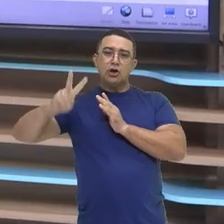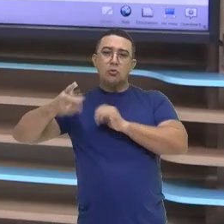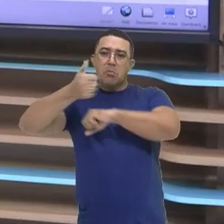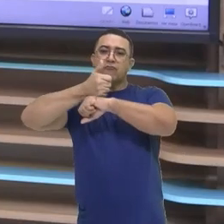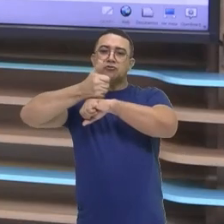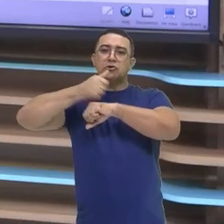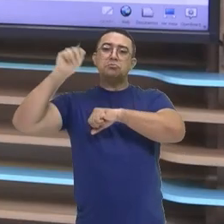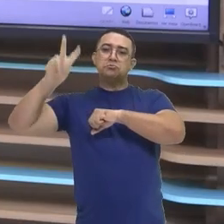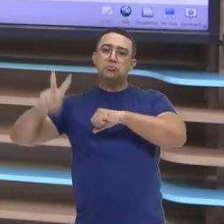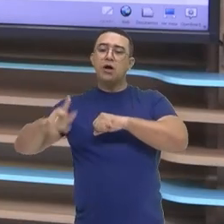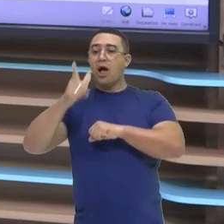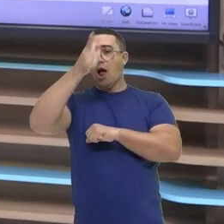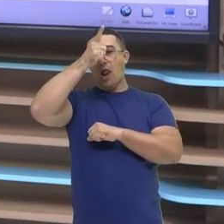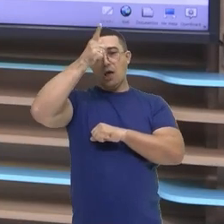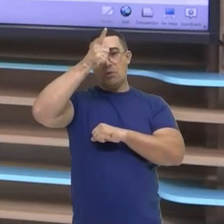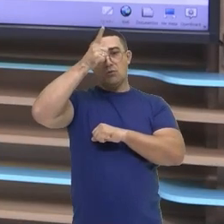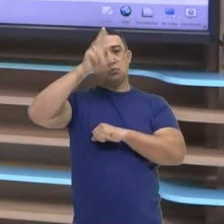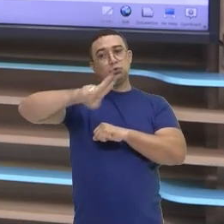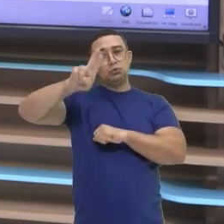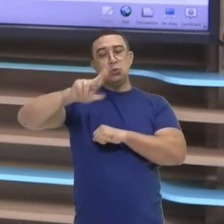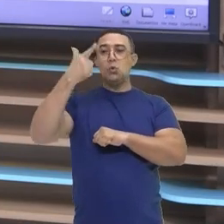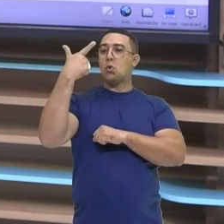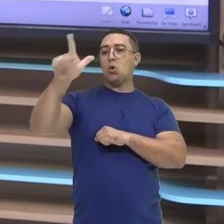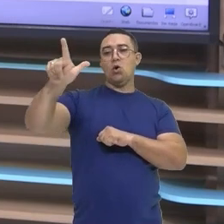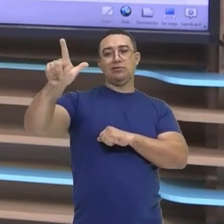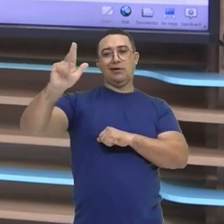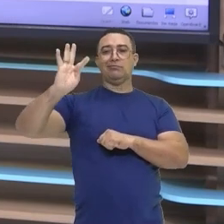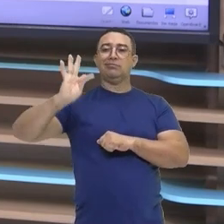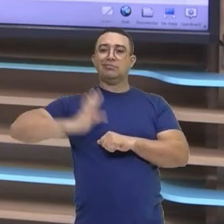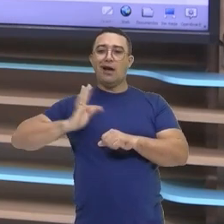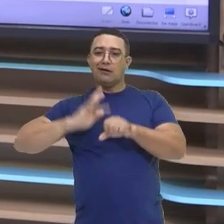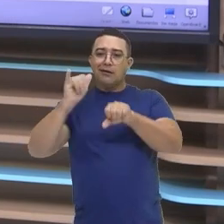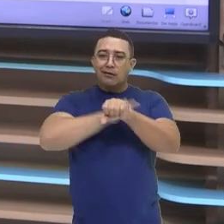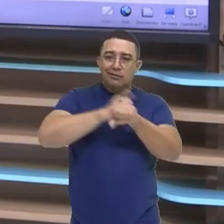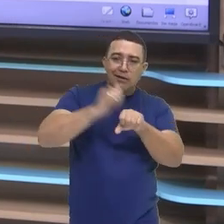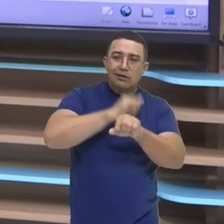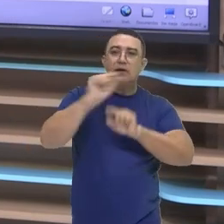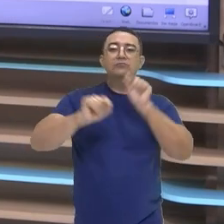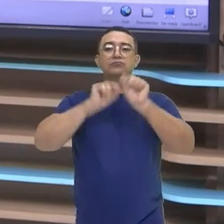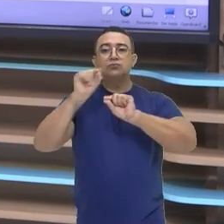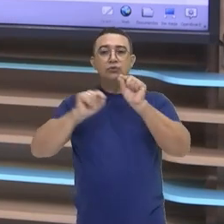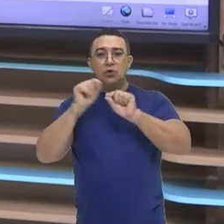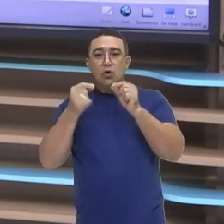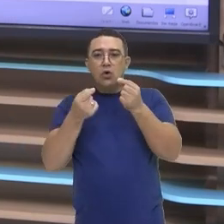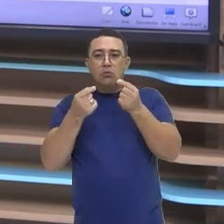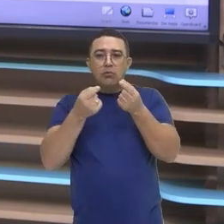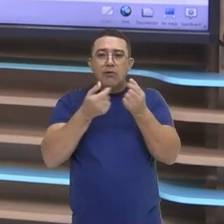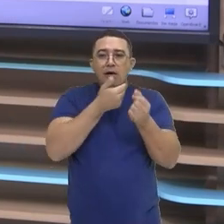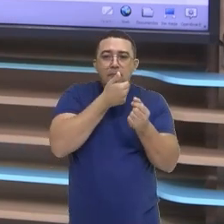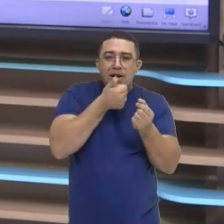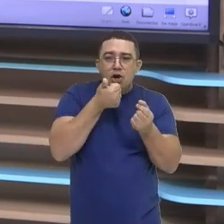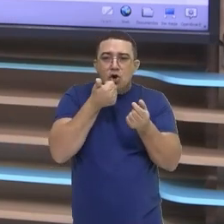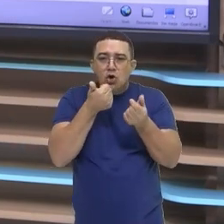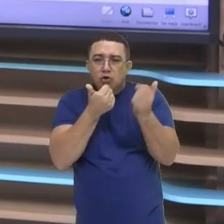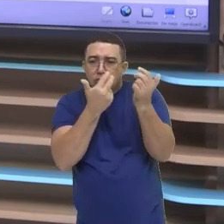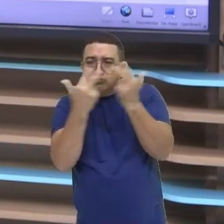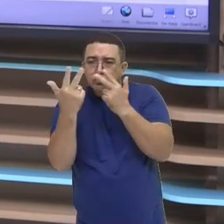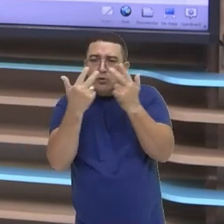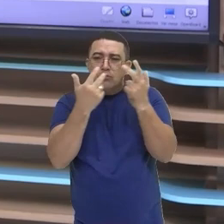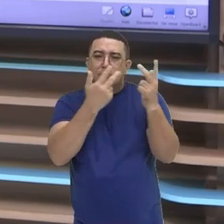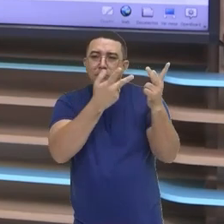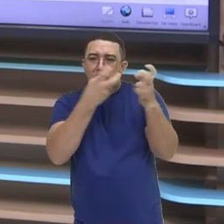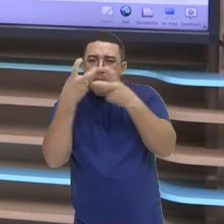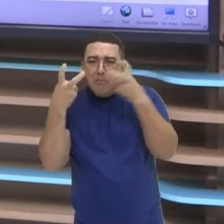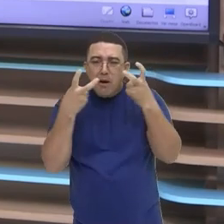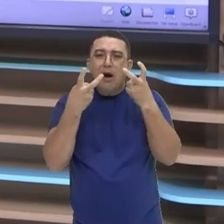ele já utilizou outras técnicas, né? Então, ele já aprimorou ali pela projeção de mercado, outros mapas,